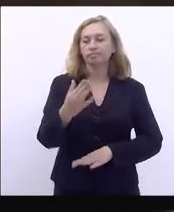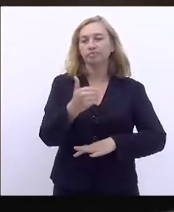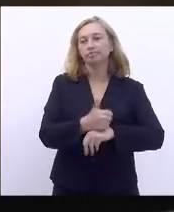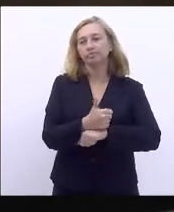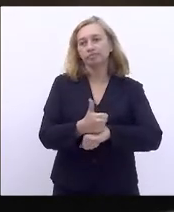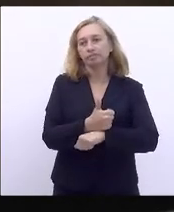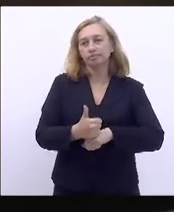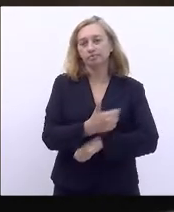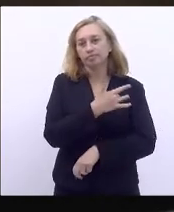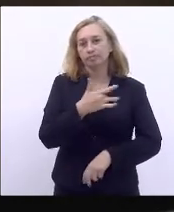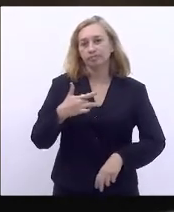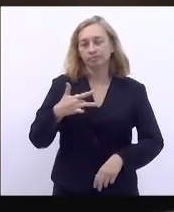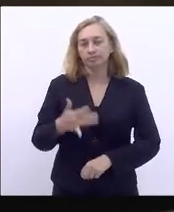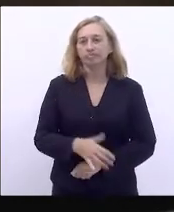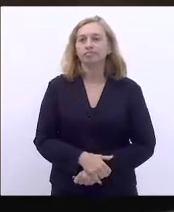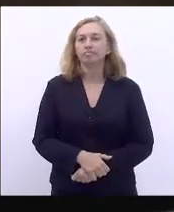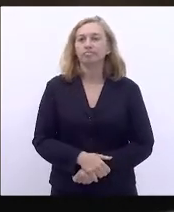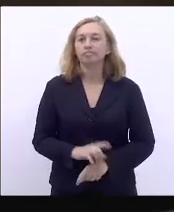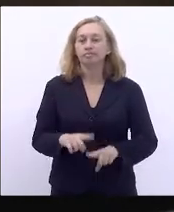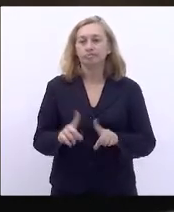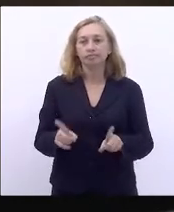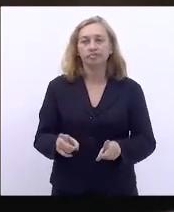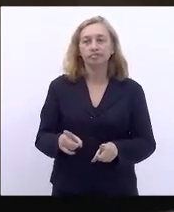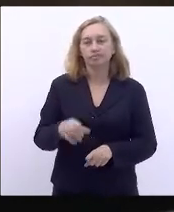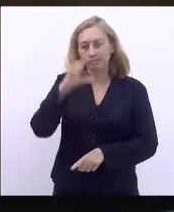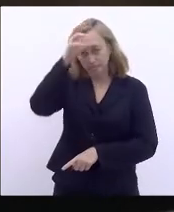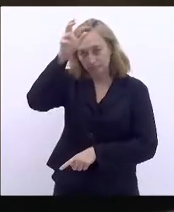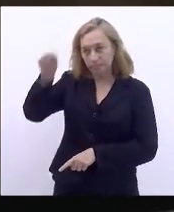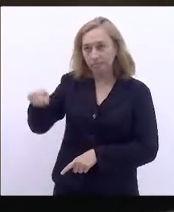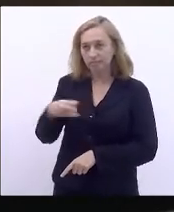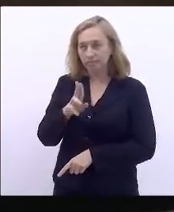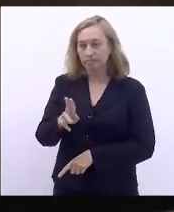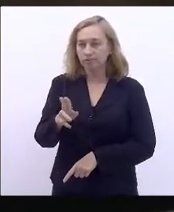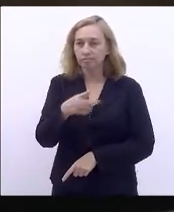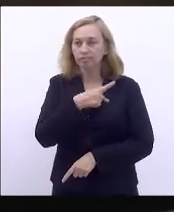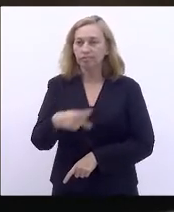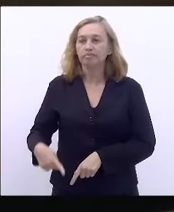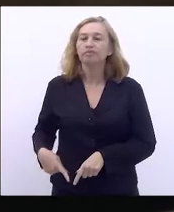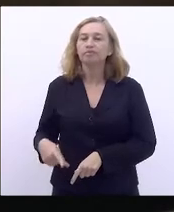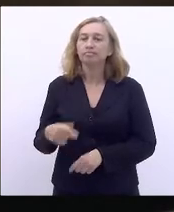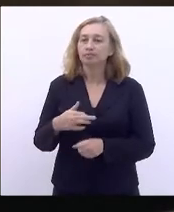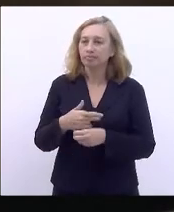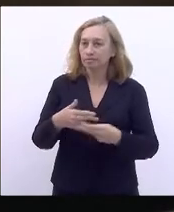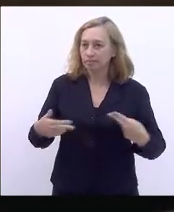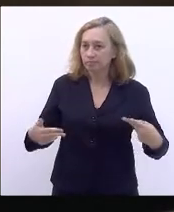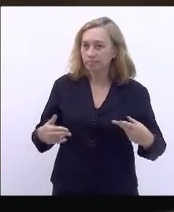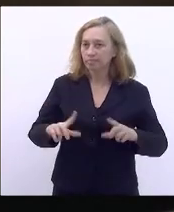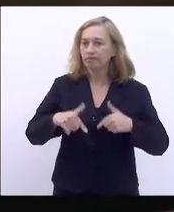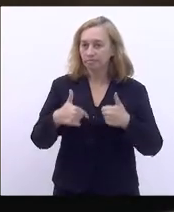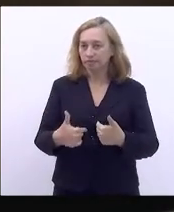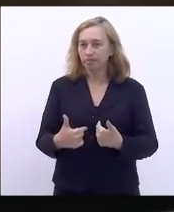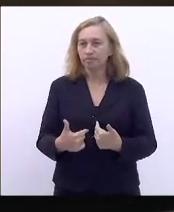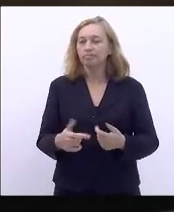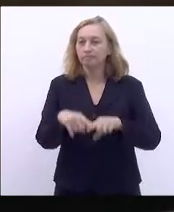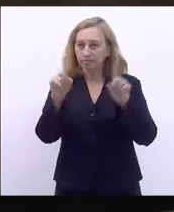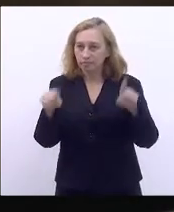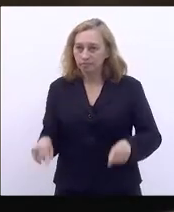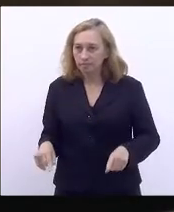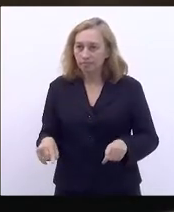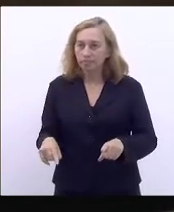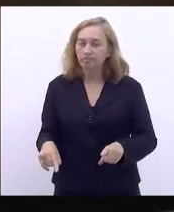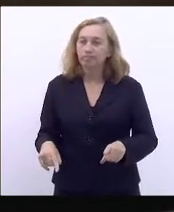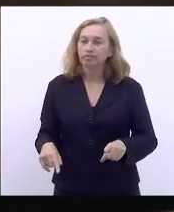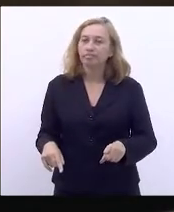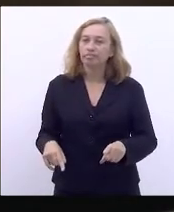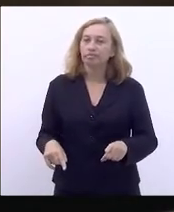profissionais da saúde. Mas, presidente Tiaju, ainda temos muito a fazer. Os servidores ainda